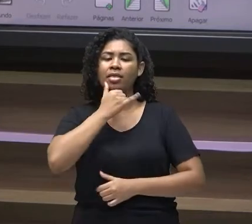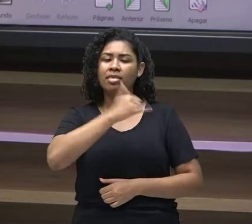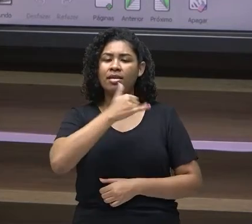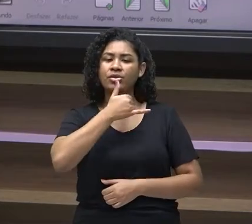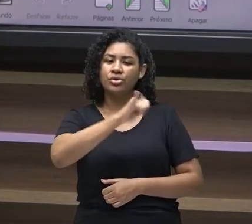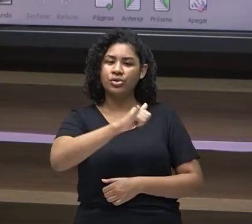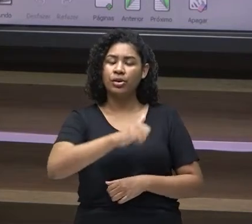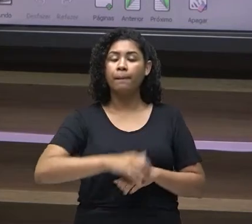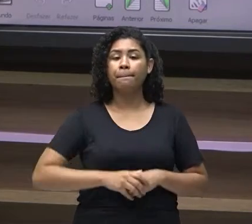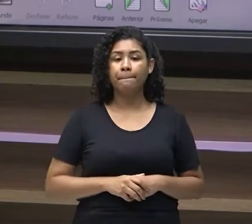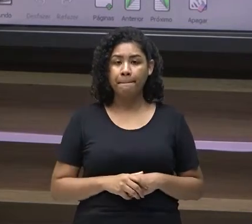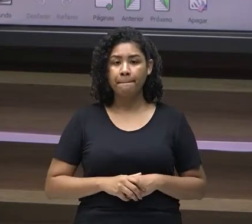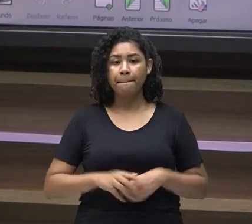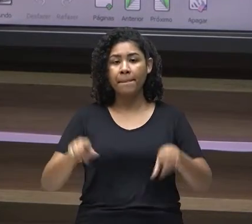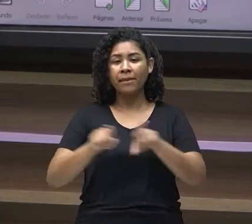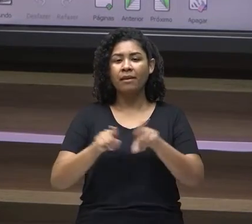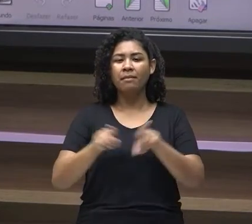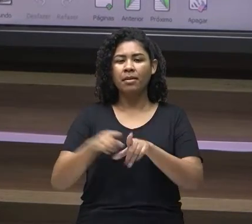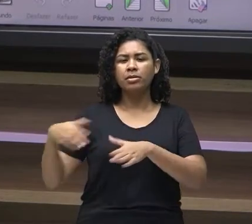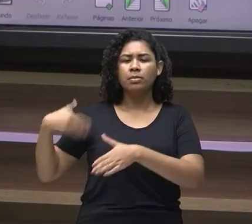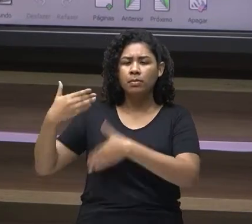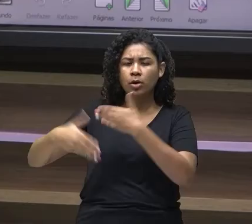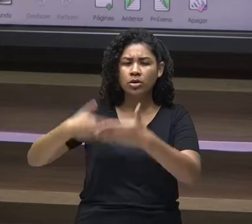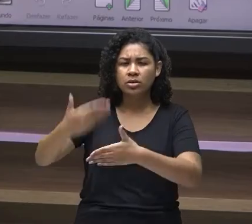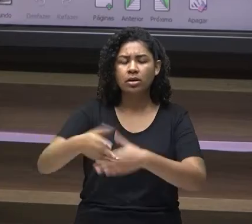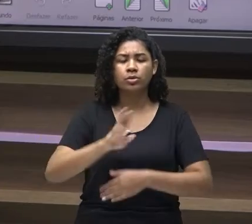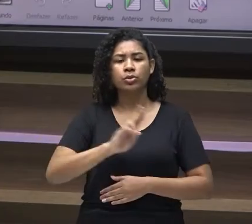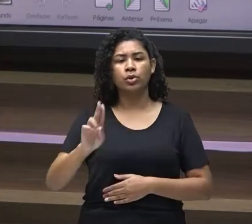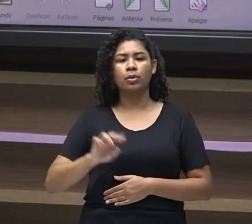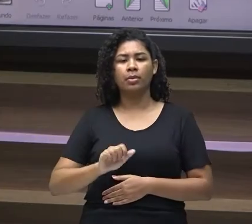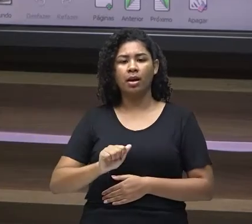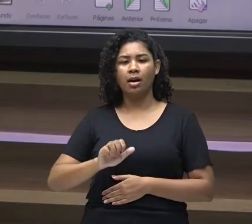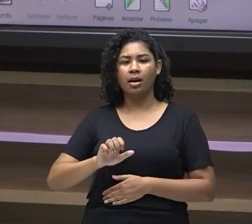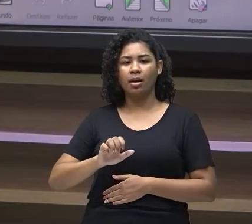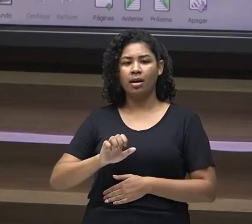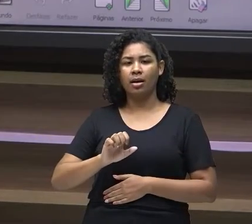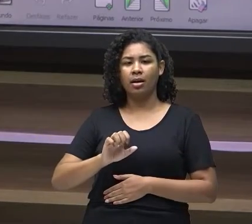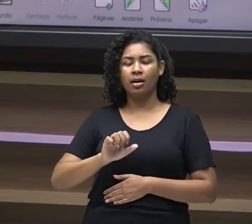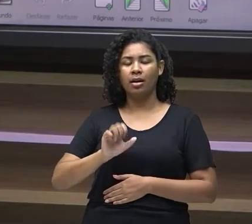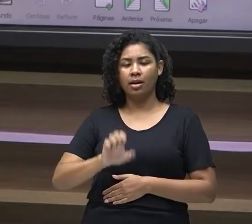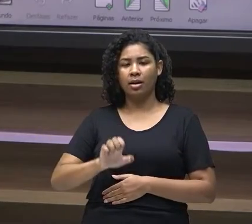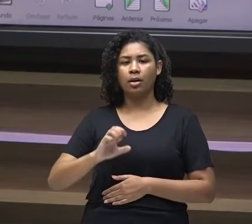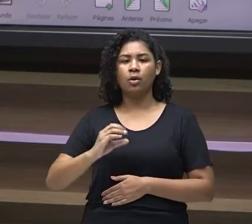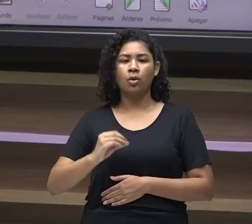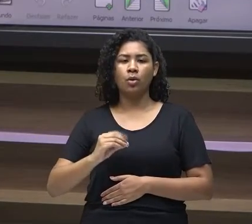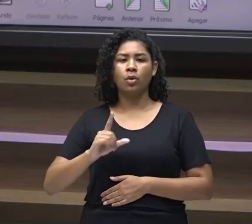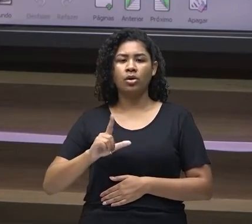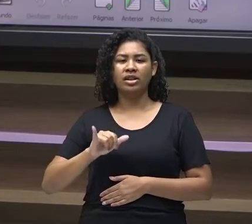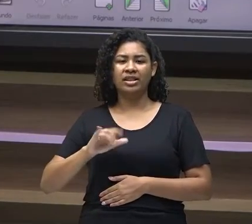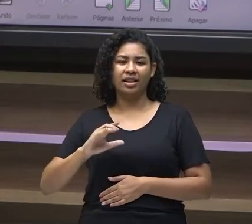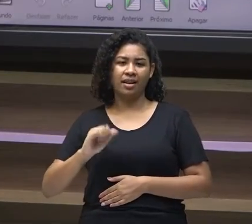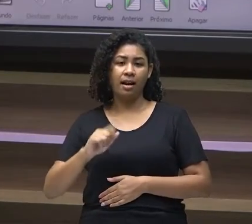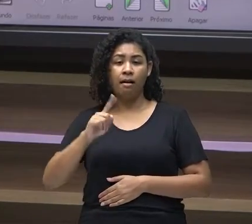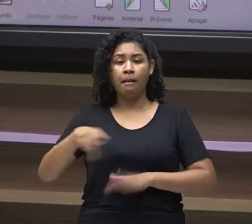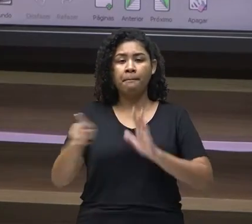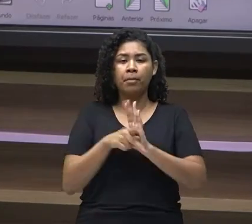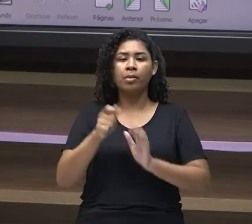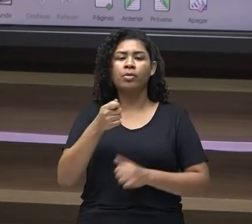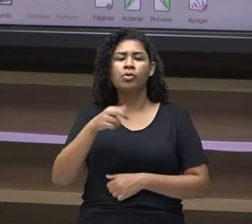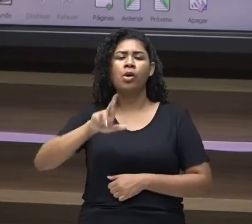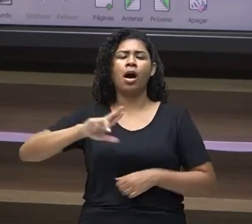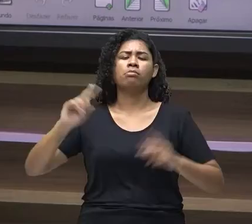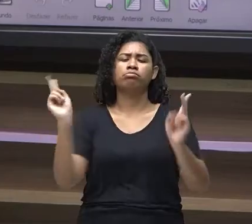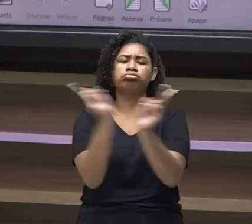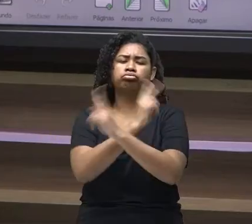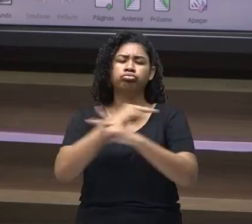Tem também o processo da energia eólica, né? A energia eólica está relacionada com a ação do ar, né? A força dos